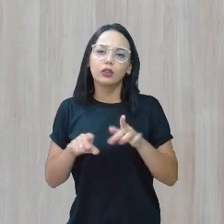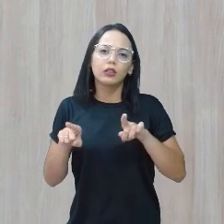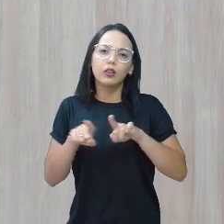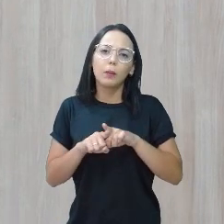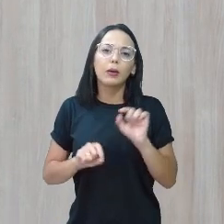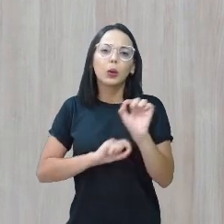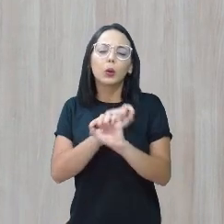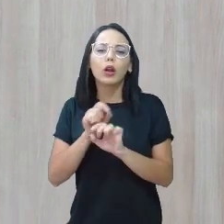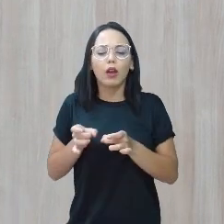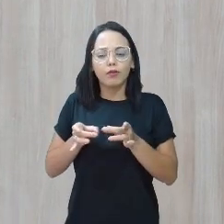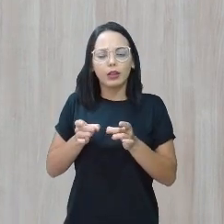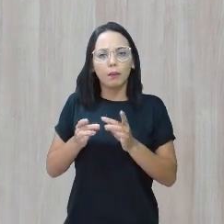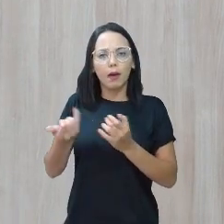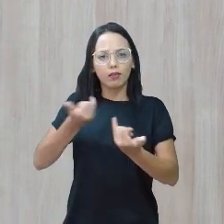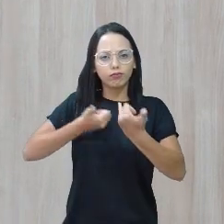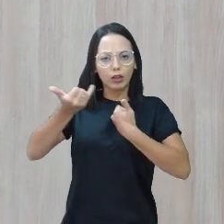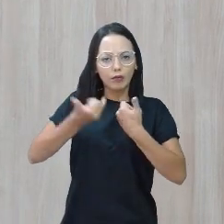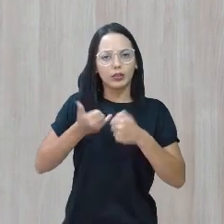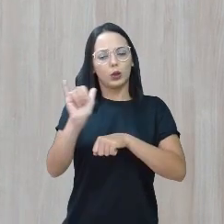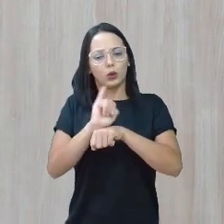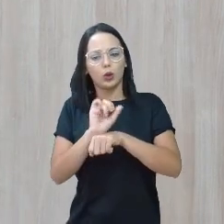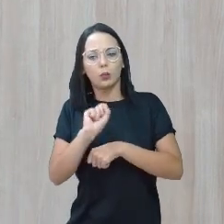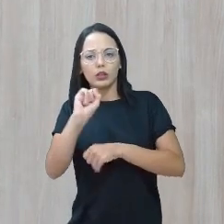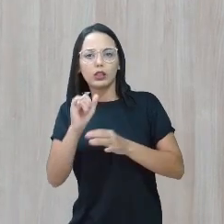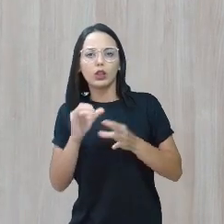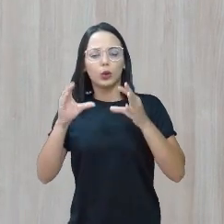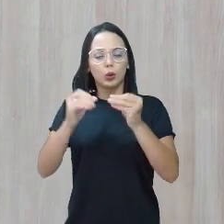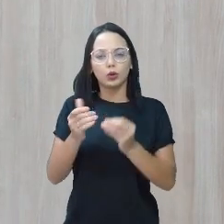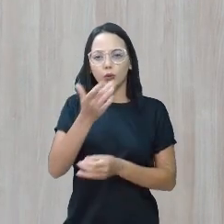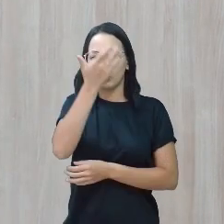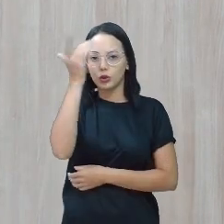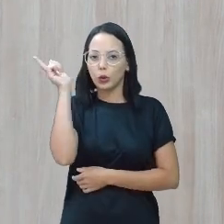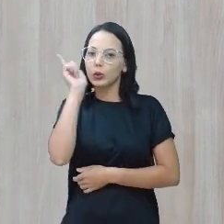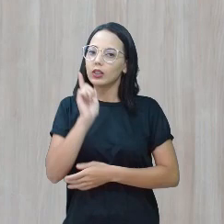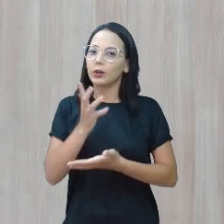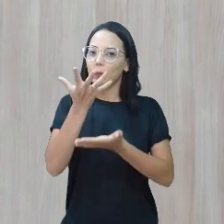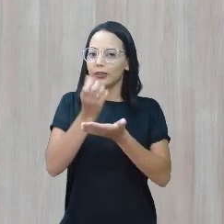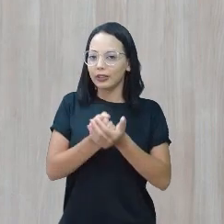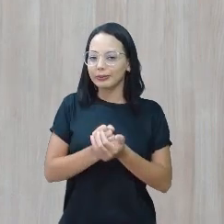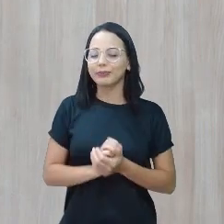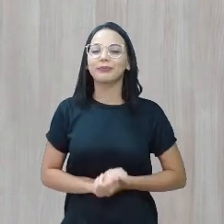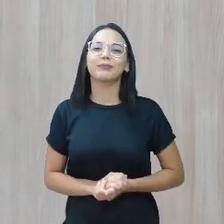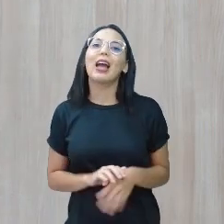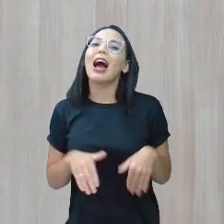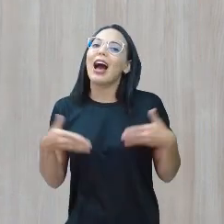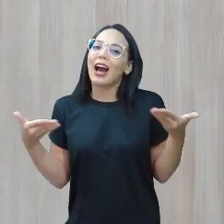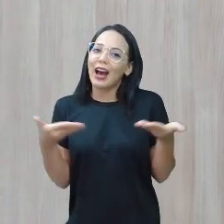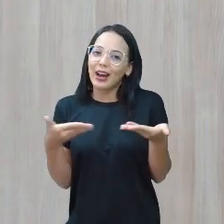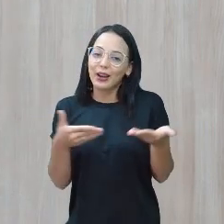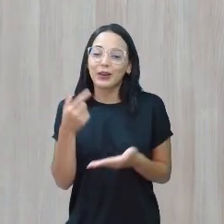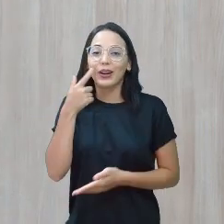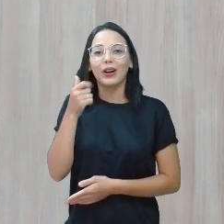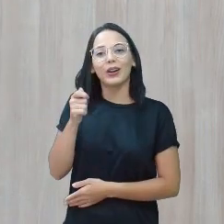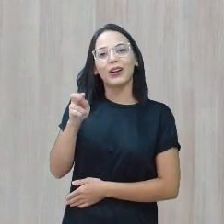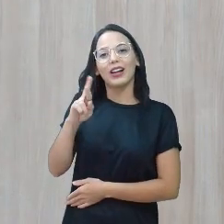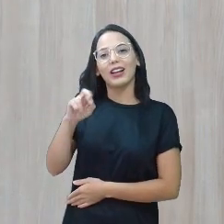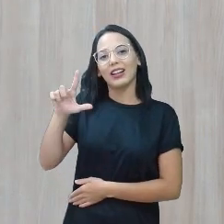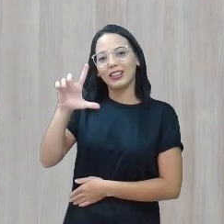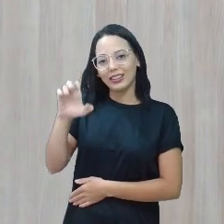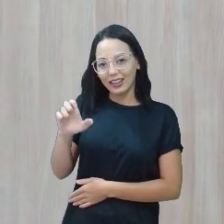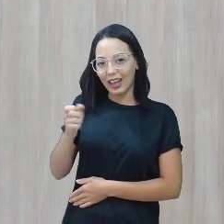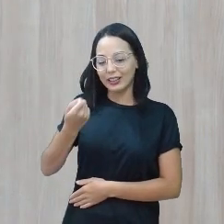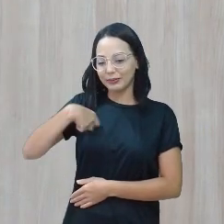a gente dá um feedback lá no YouTube se todo mundo está conseguindo fazer o download, tá certo? Agora sim, a Adele está me ajudando aqui com